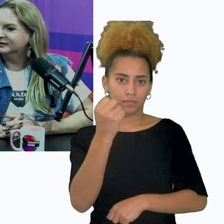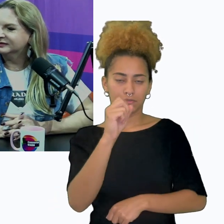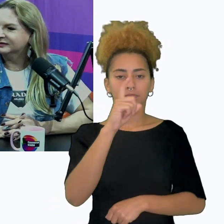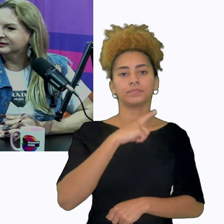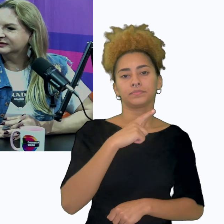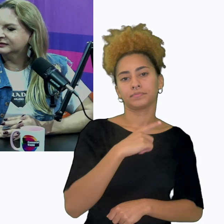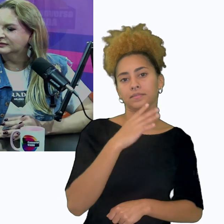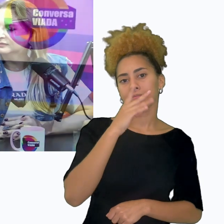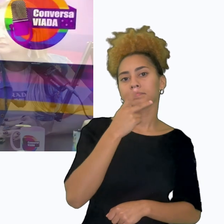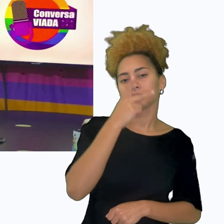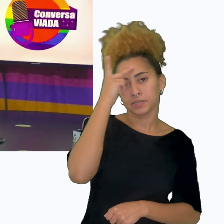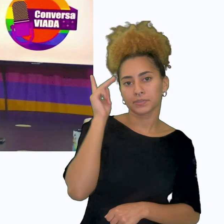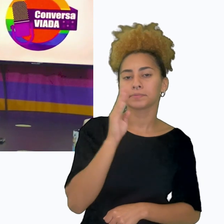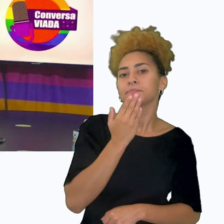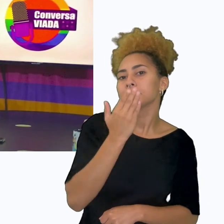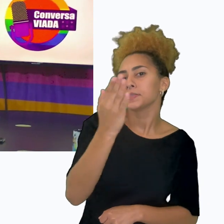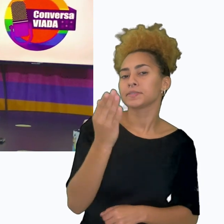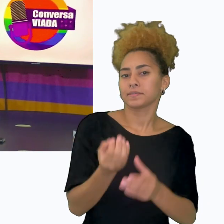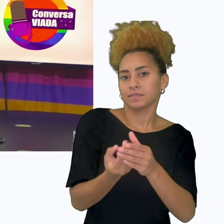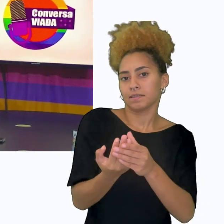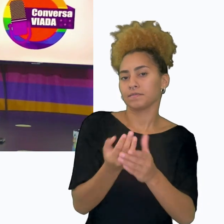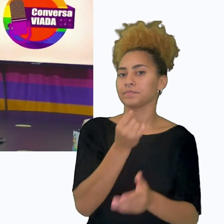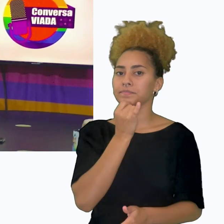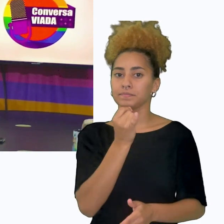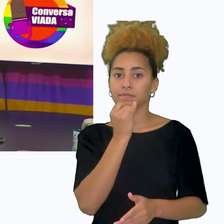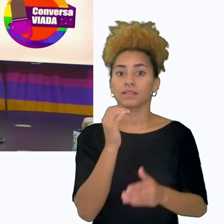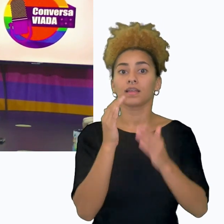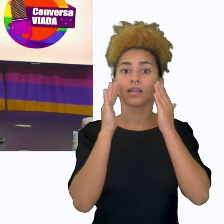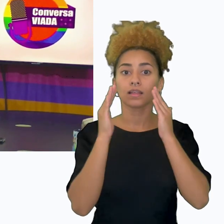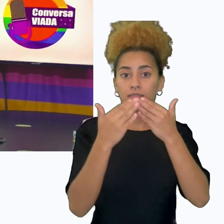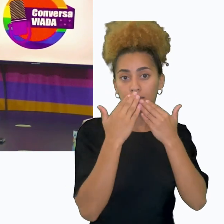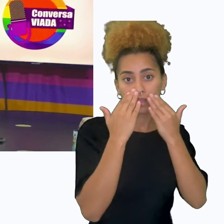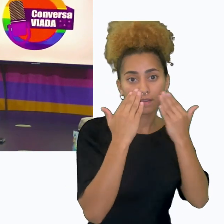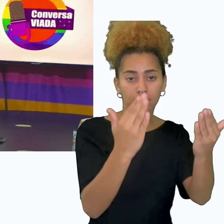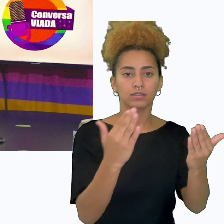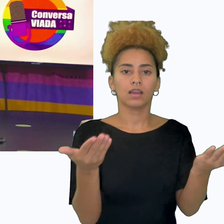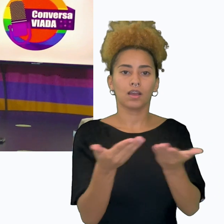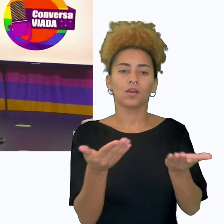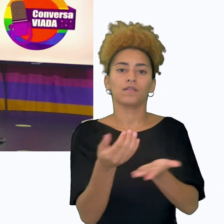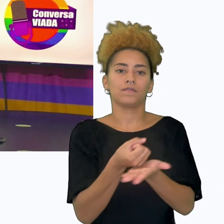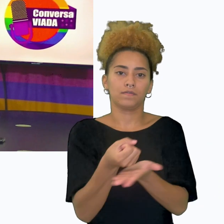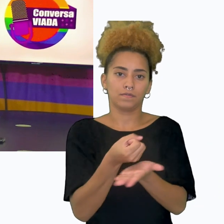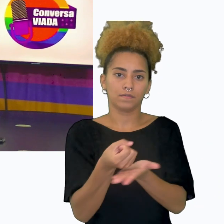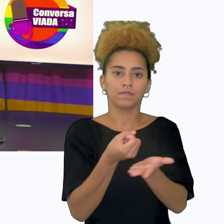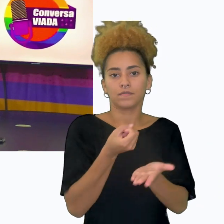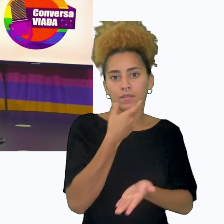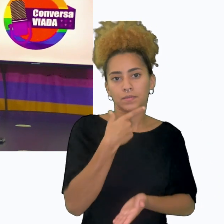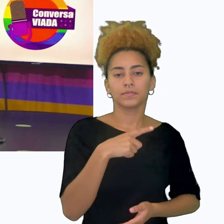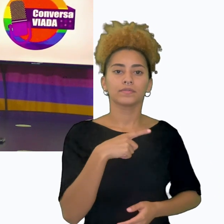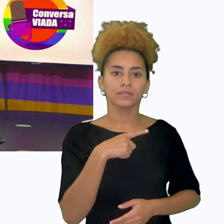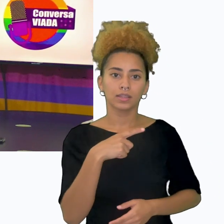um barzinho que o cara lá vendia uma cerveja dele. Um barzinho pequenininho. E lá mais na frente tinha o Dux e Barões, que agora é uma